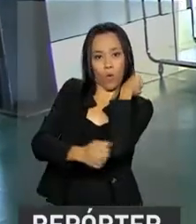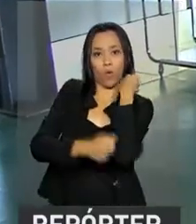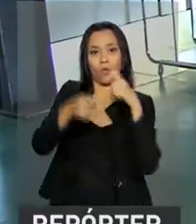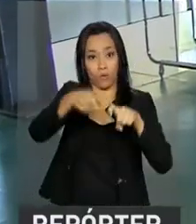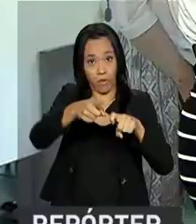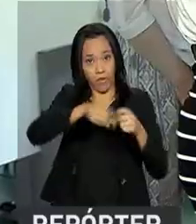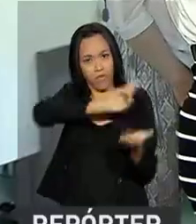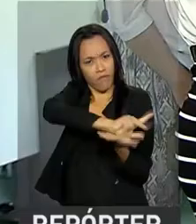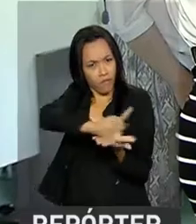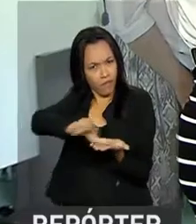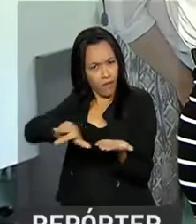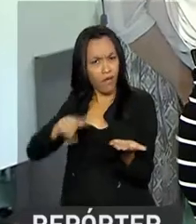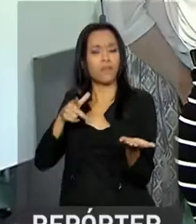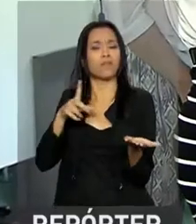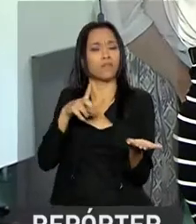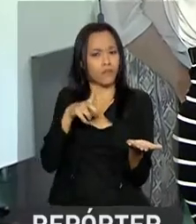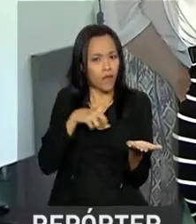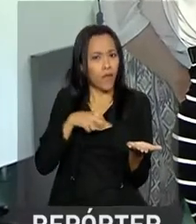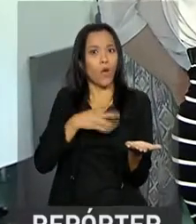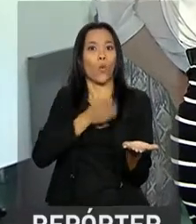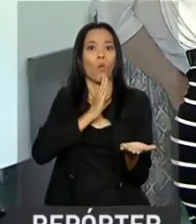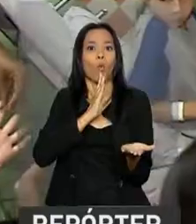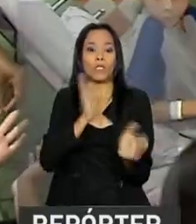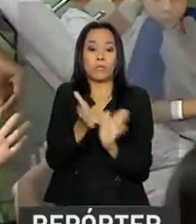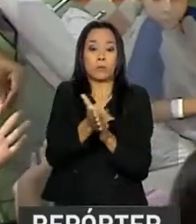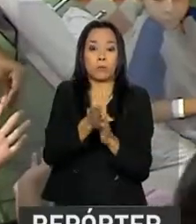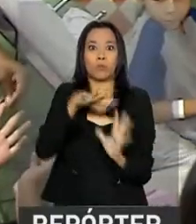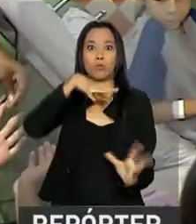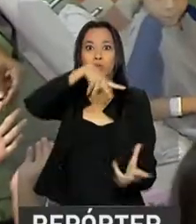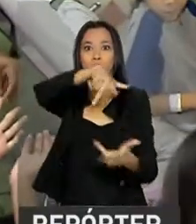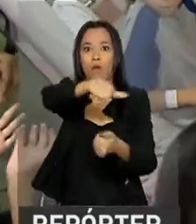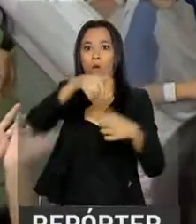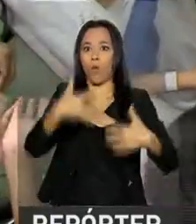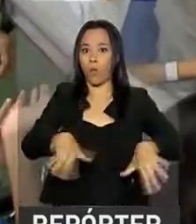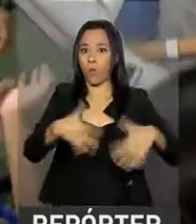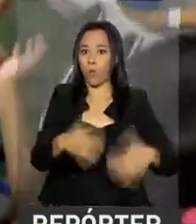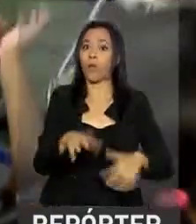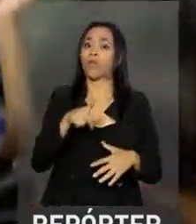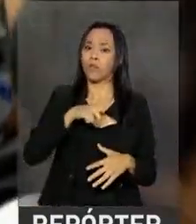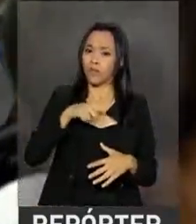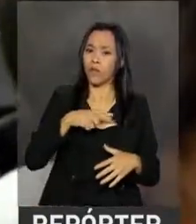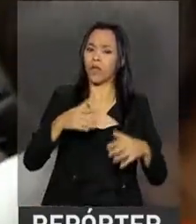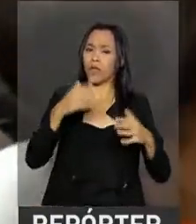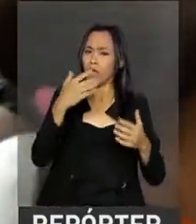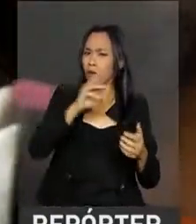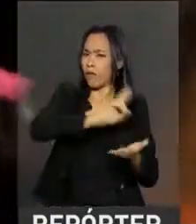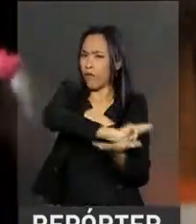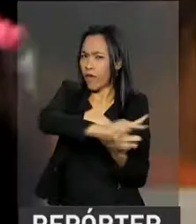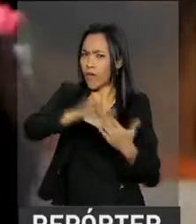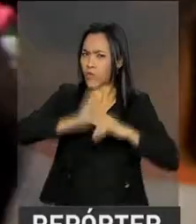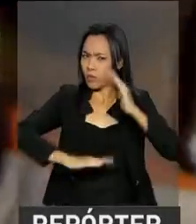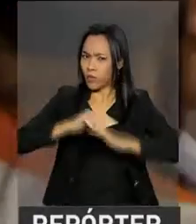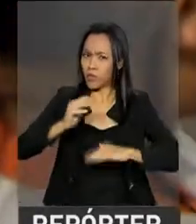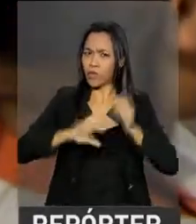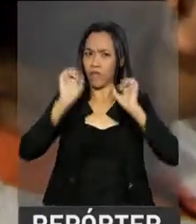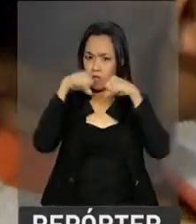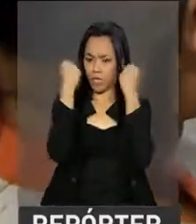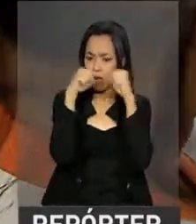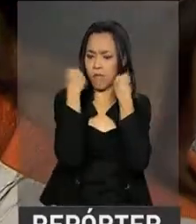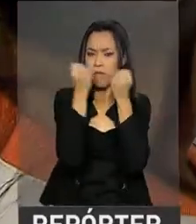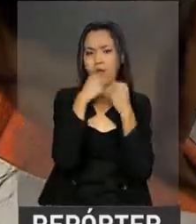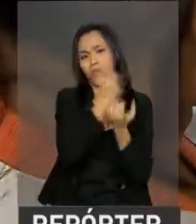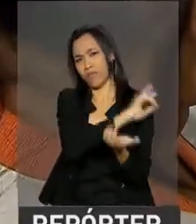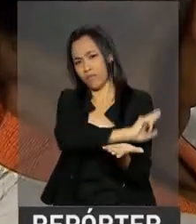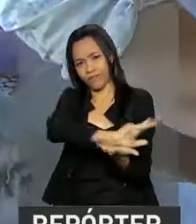associadas e são reconhecidas mundialmente o trabalho envolve neurologistas pediatras fisioterapeutas e outros